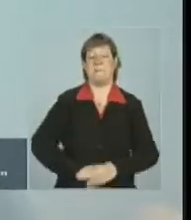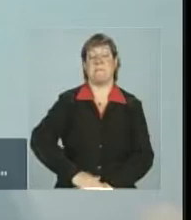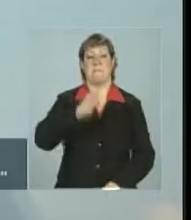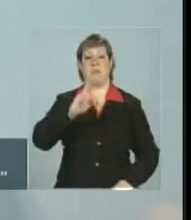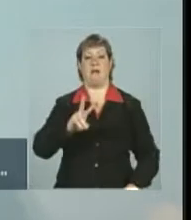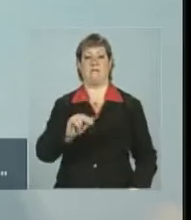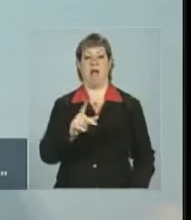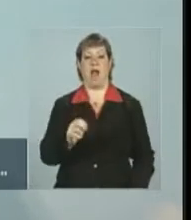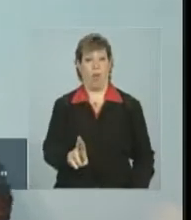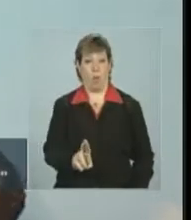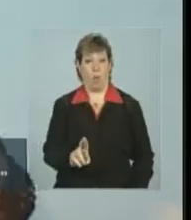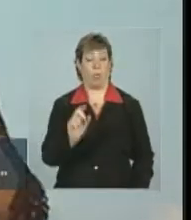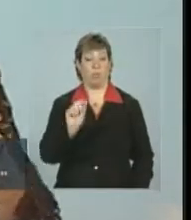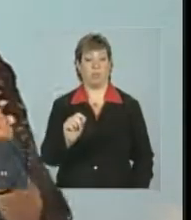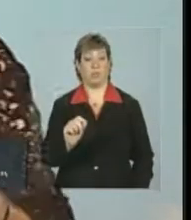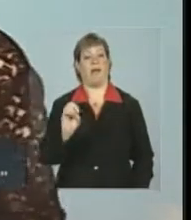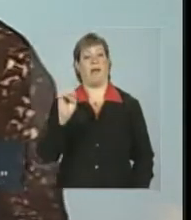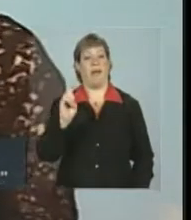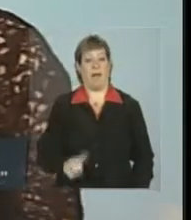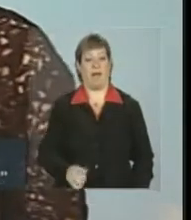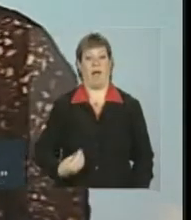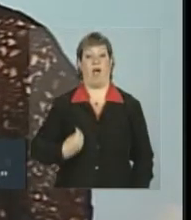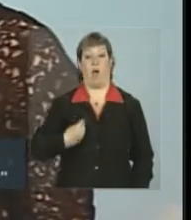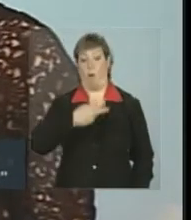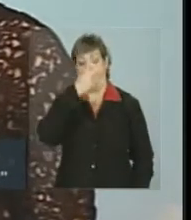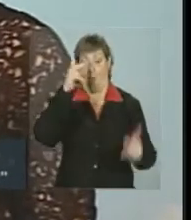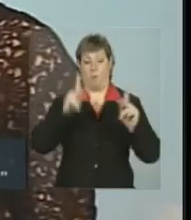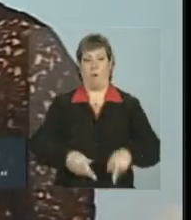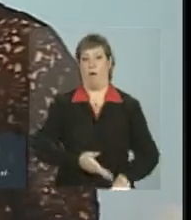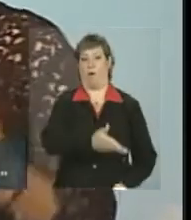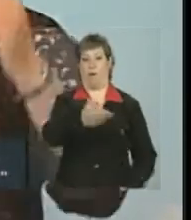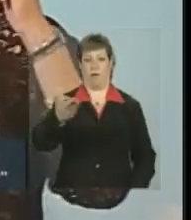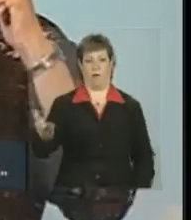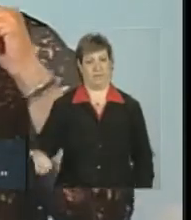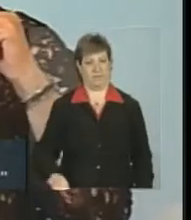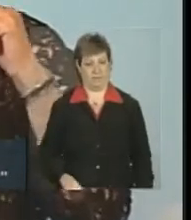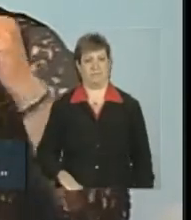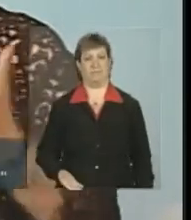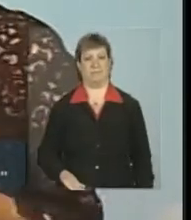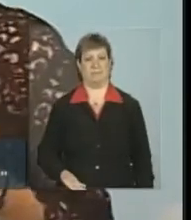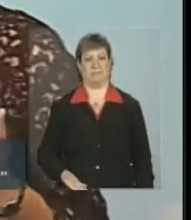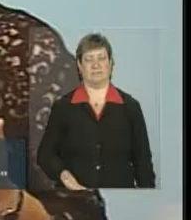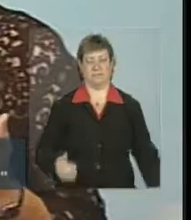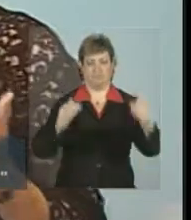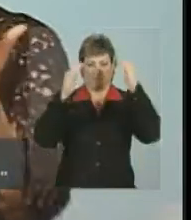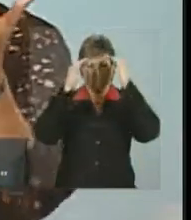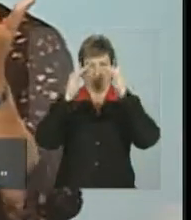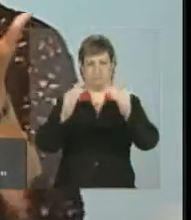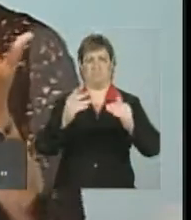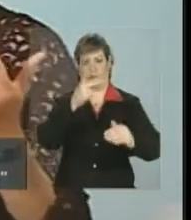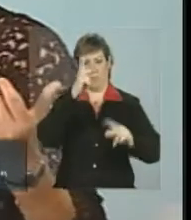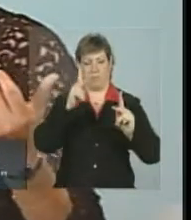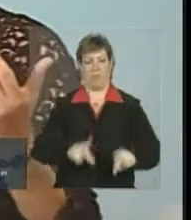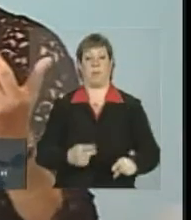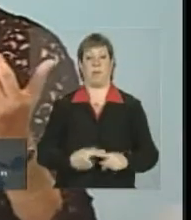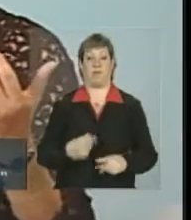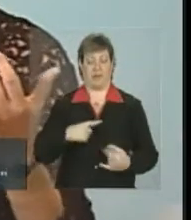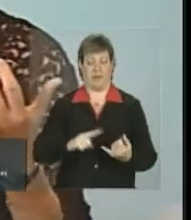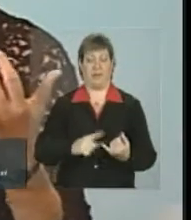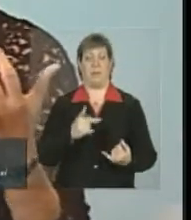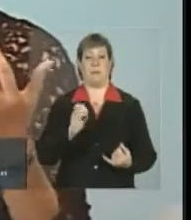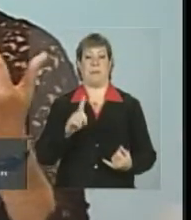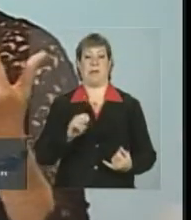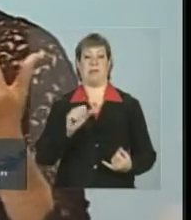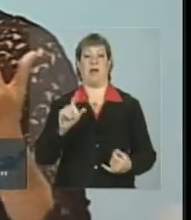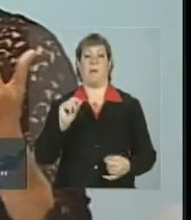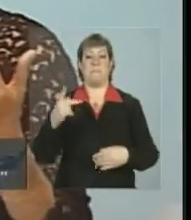tem é a riqueza da sua população, apesar de ser um país que tem pré-sal,